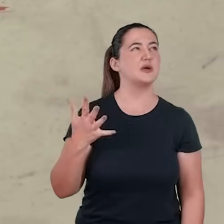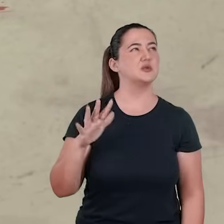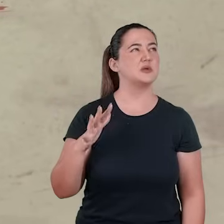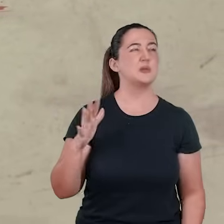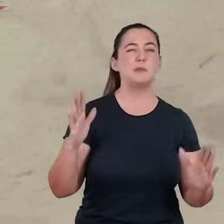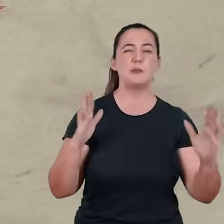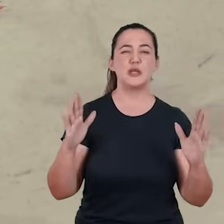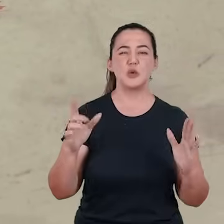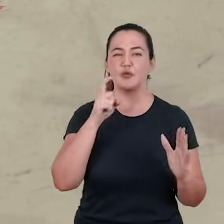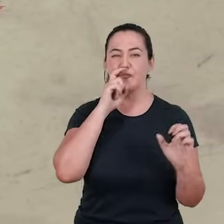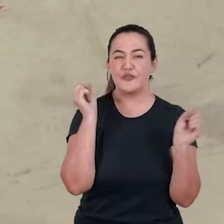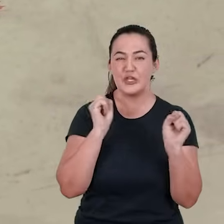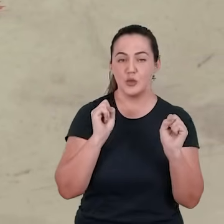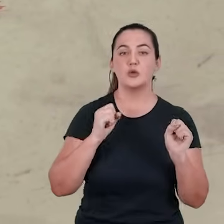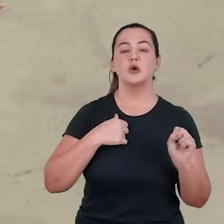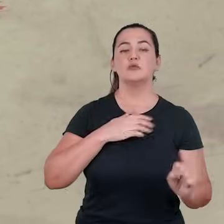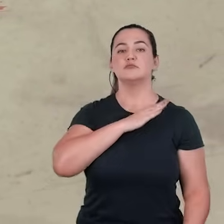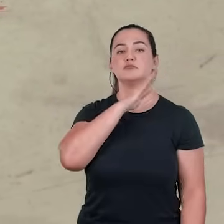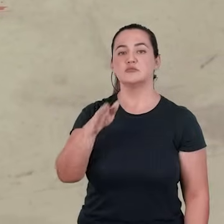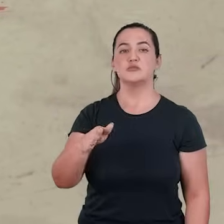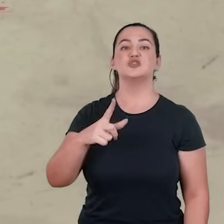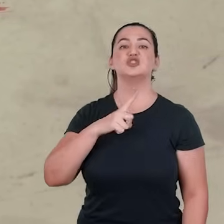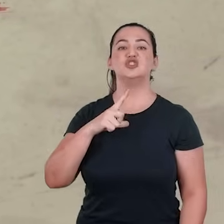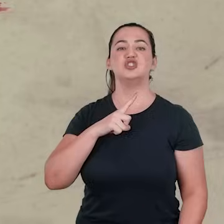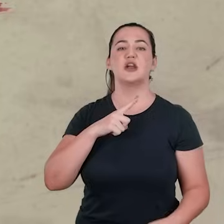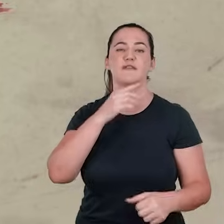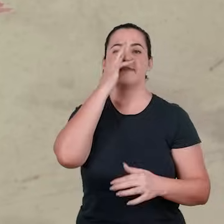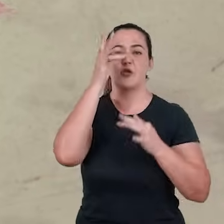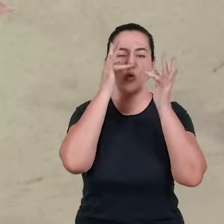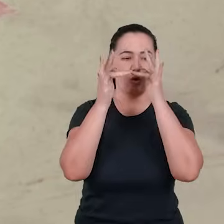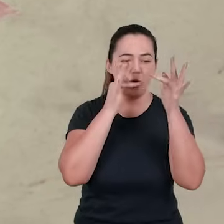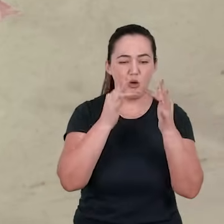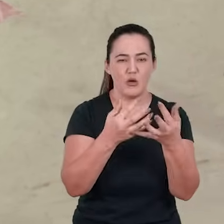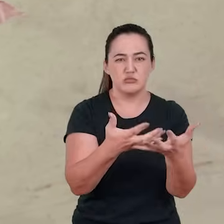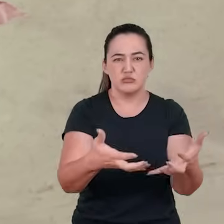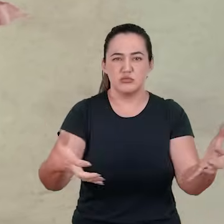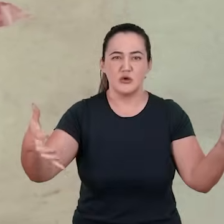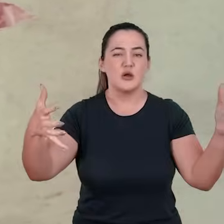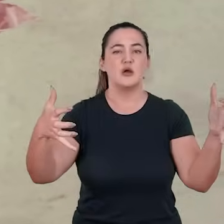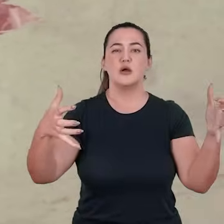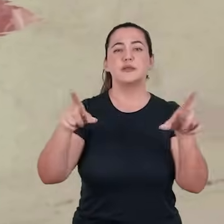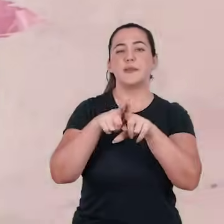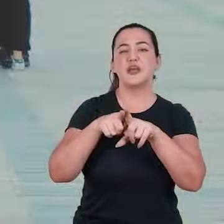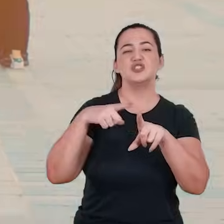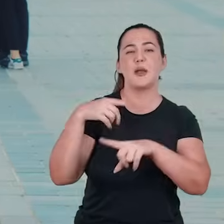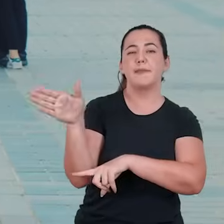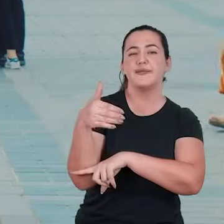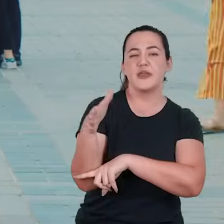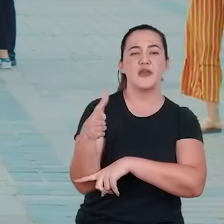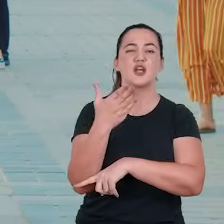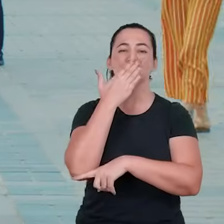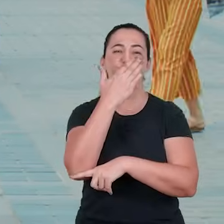estava com bastante neve. E ali no meio eles tinham colocado várias flores, bandeiras de time de futebol,